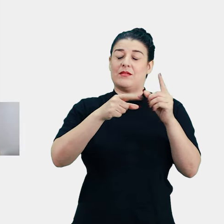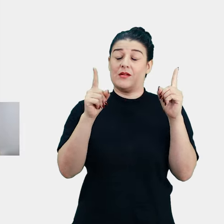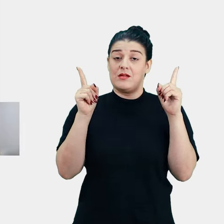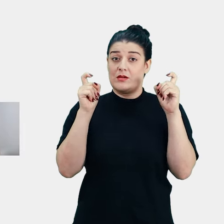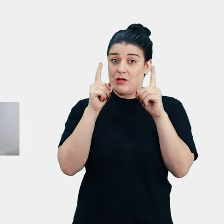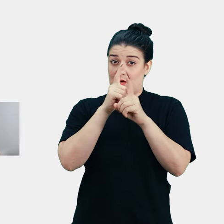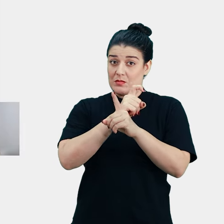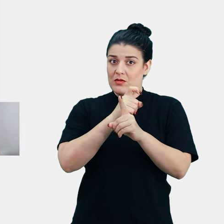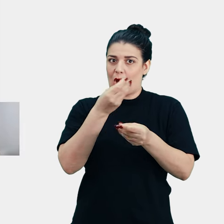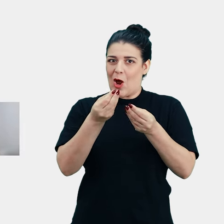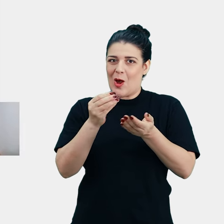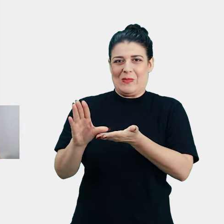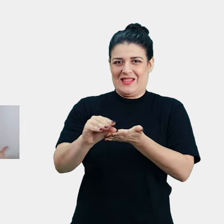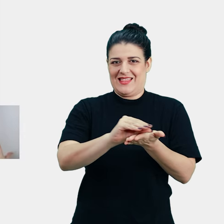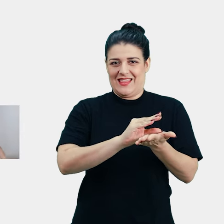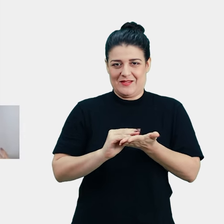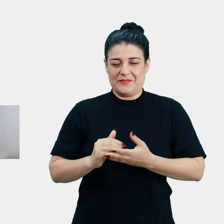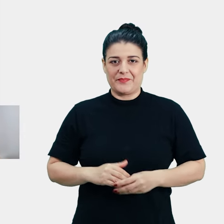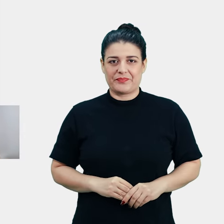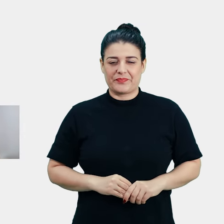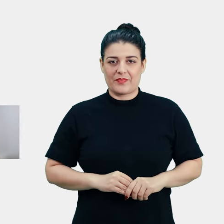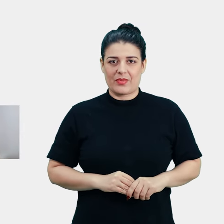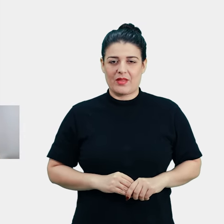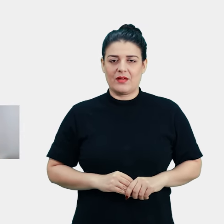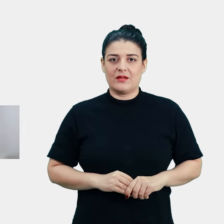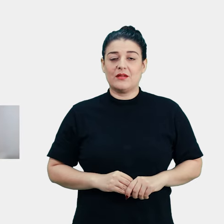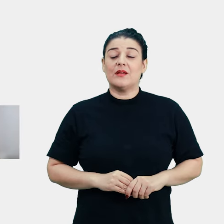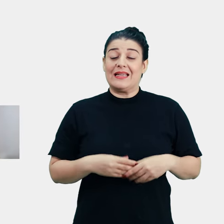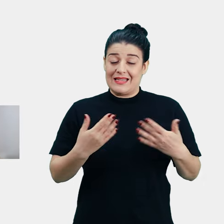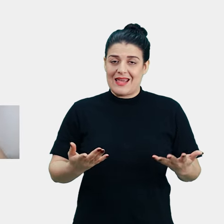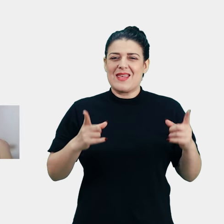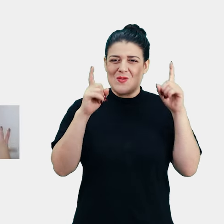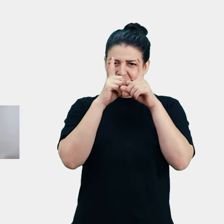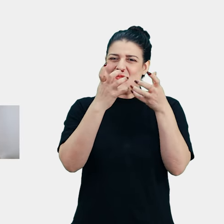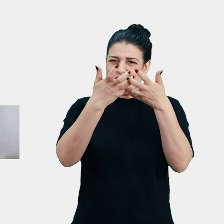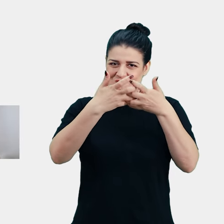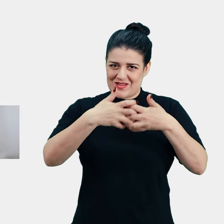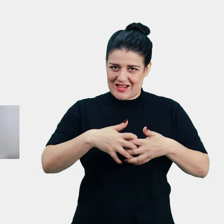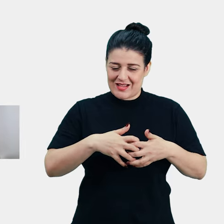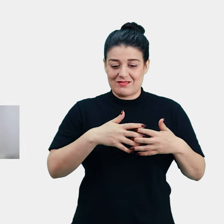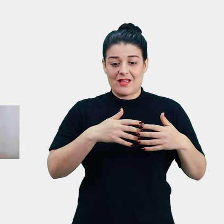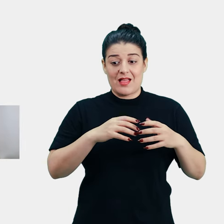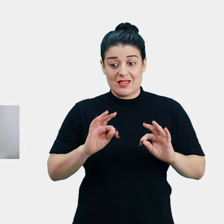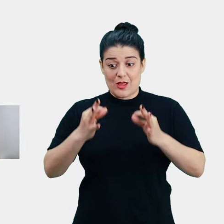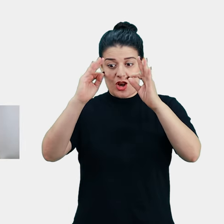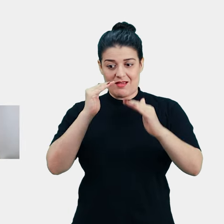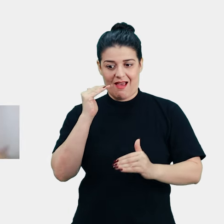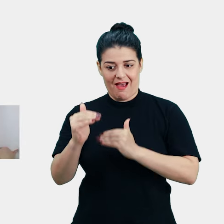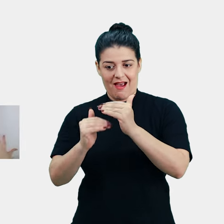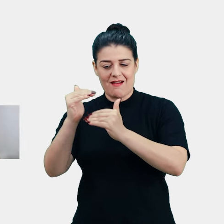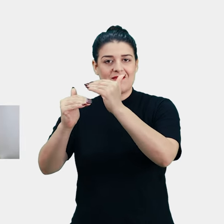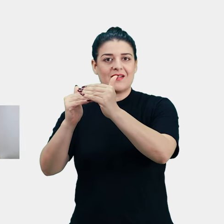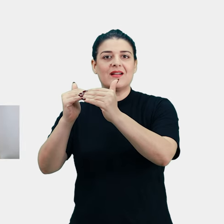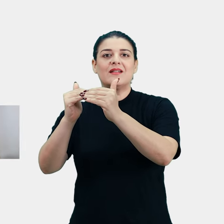complexidade desses dados. E como esses dados são complexos, com o avanço na tecnologia,